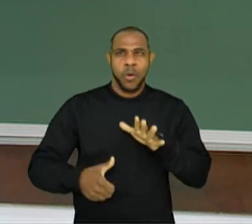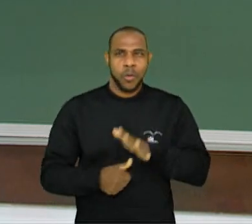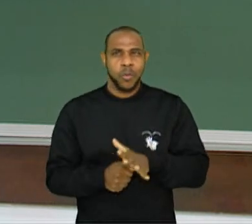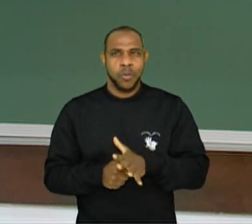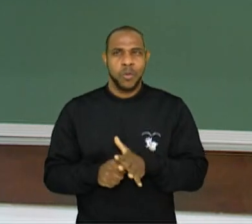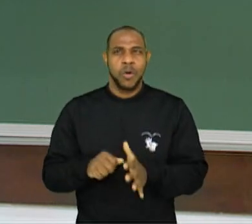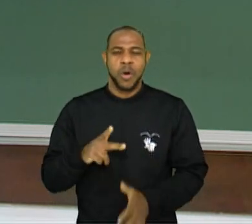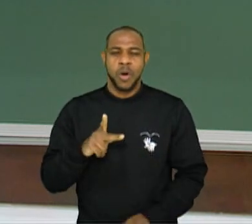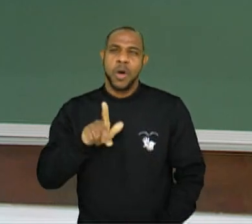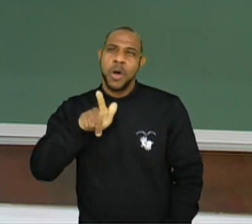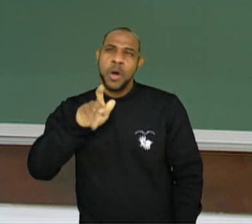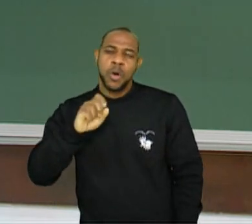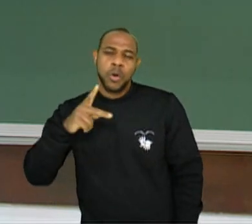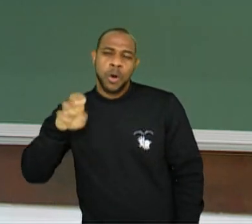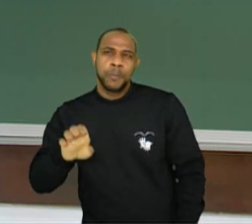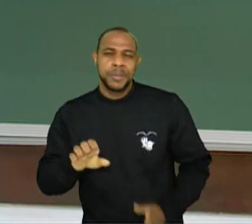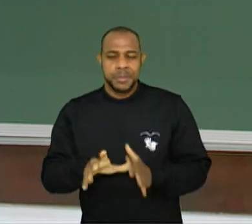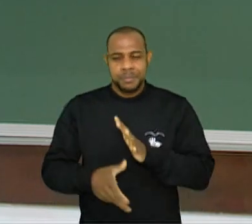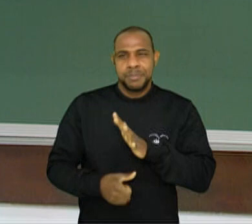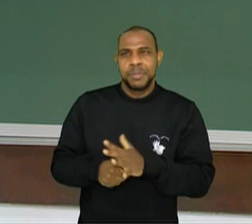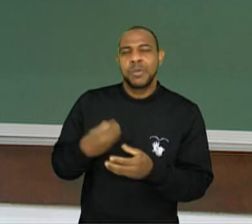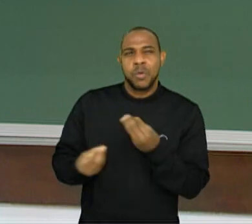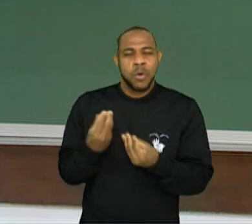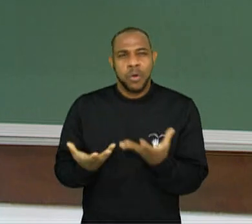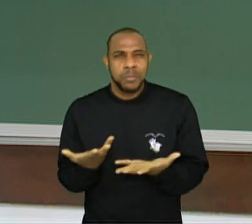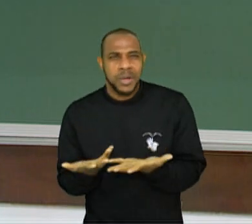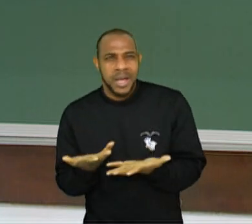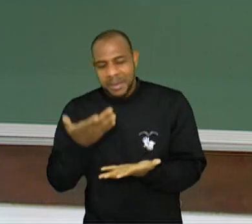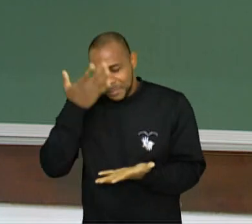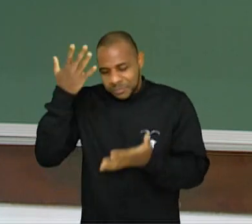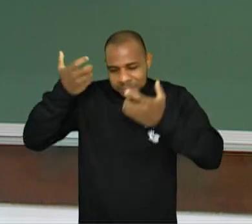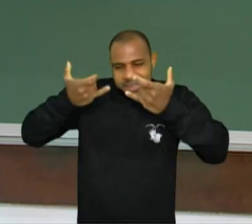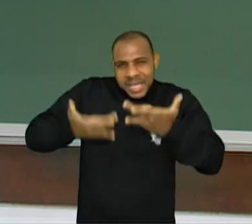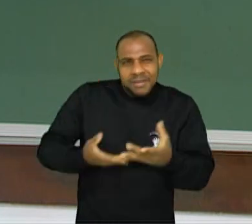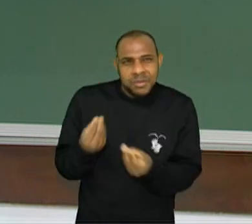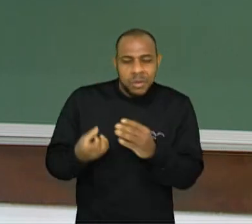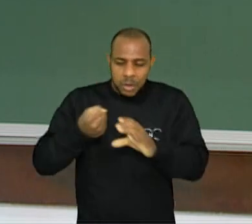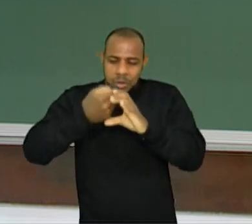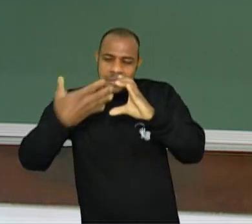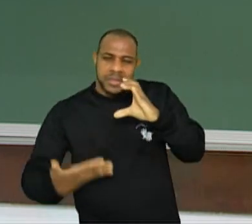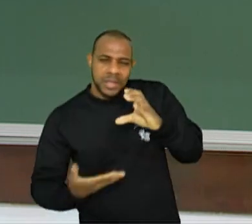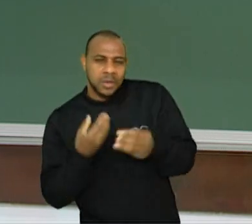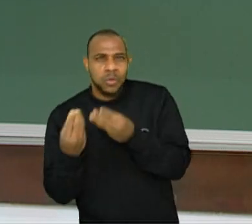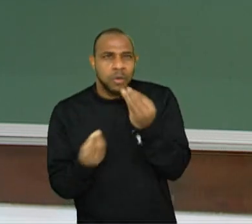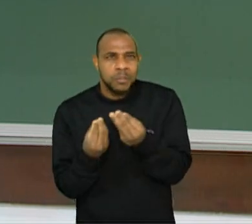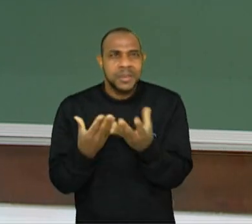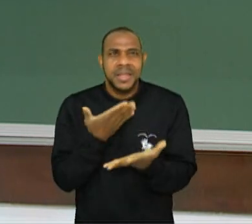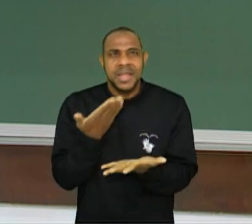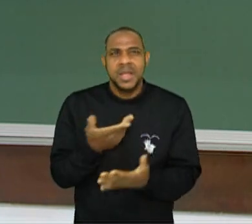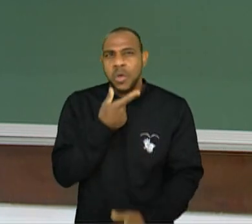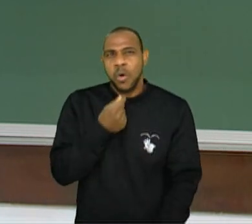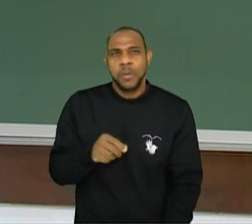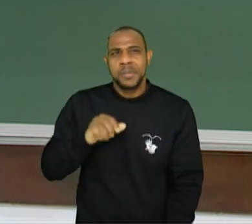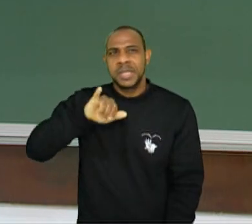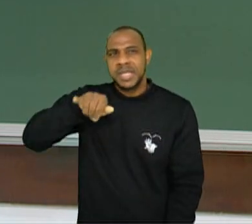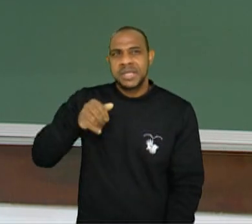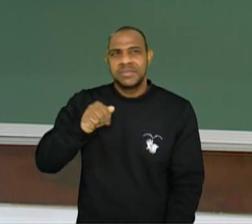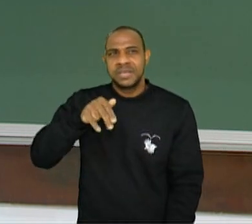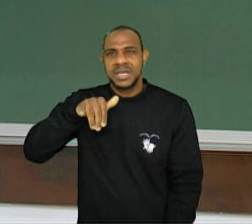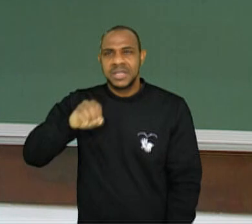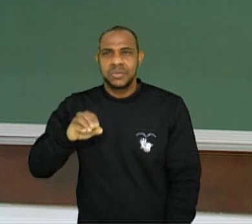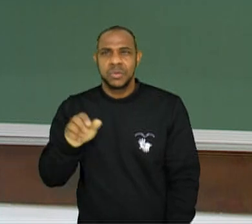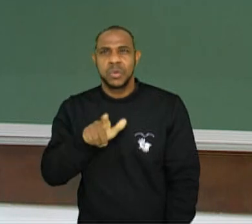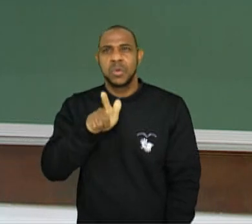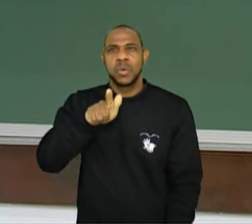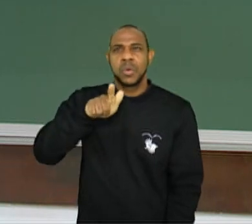que os militares usaram como justificativa para o golpe, é importante a gente caracterizar o governo do Jânio Quadros e do João Goulart no seguinte